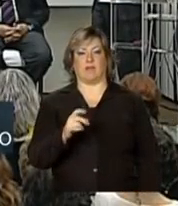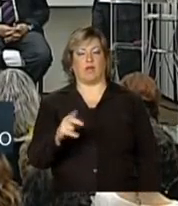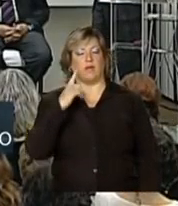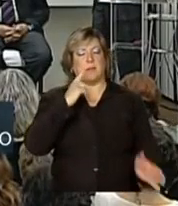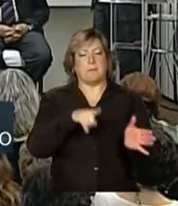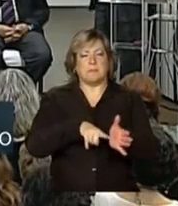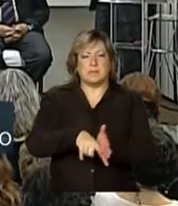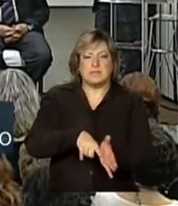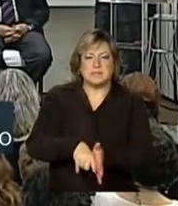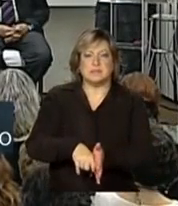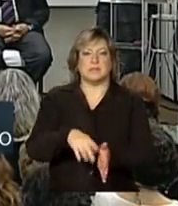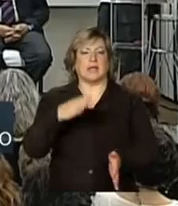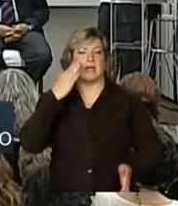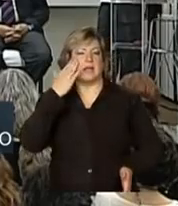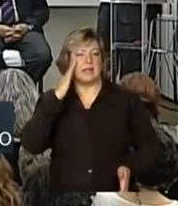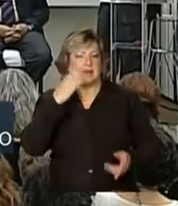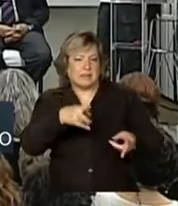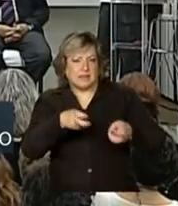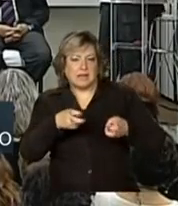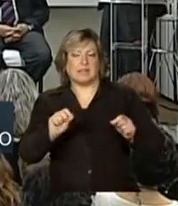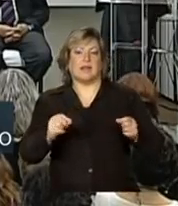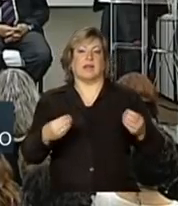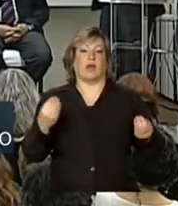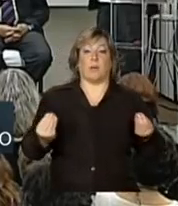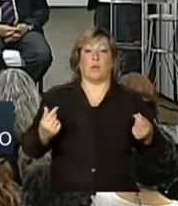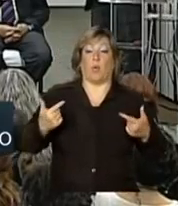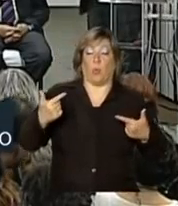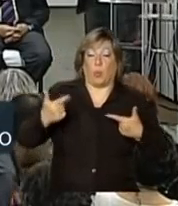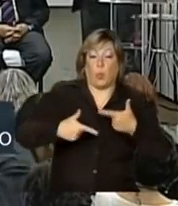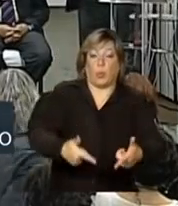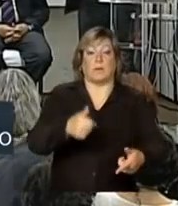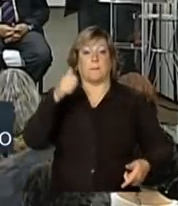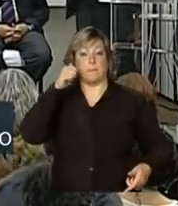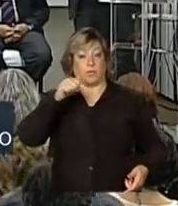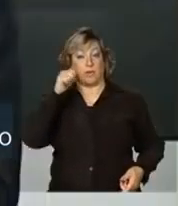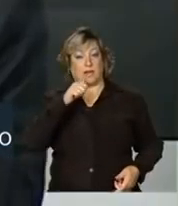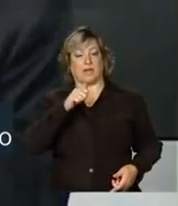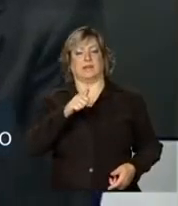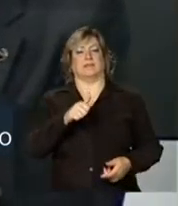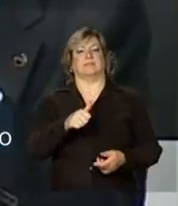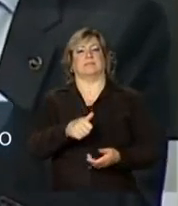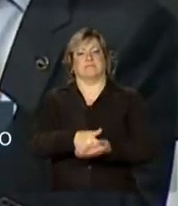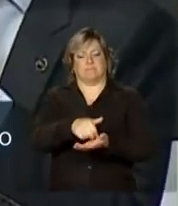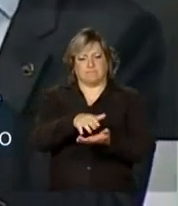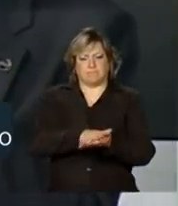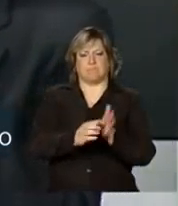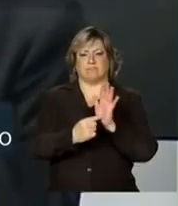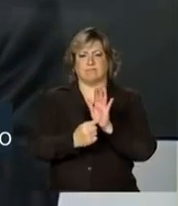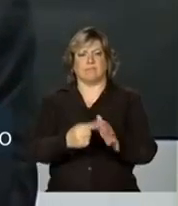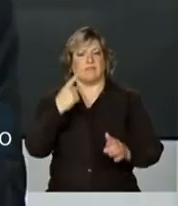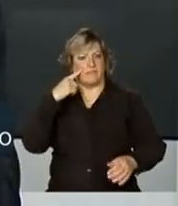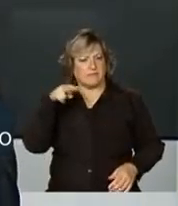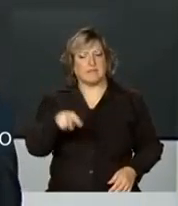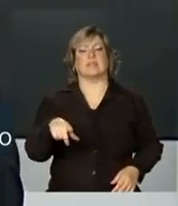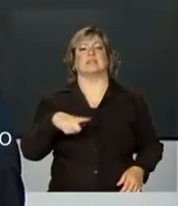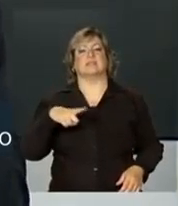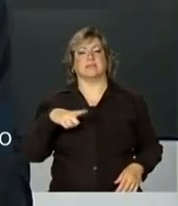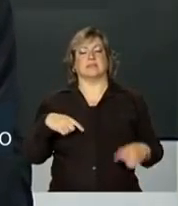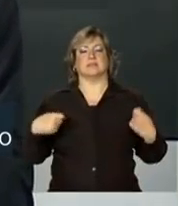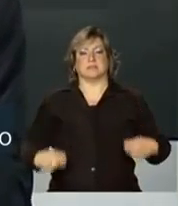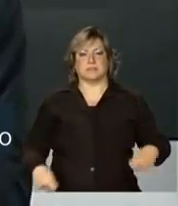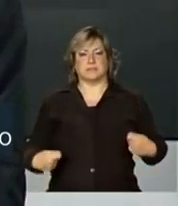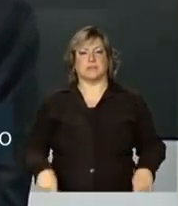pesquisarmos, entendermos isto, a luta das mulheres, registrar a luta das mulheres, e para nós é muito importante que a